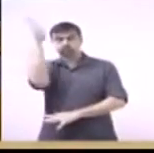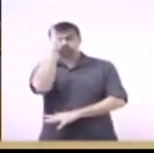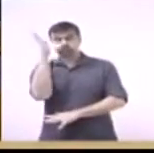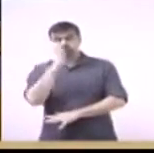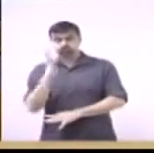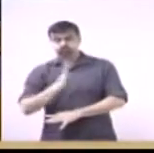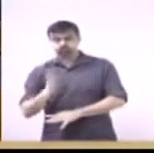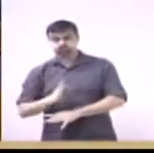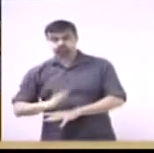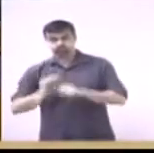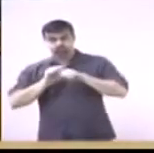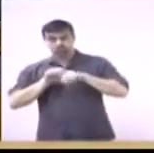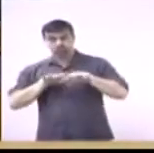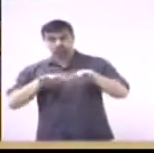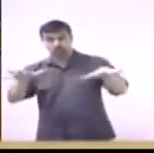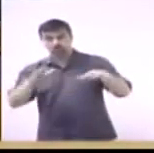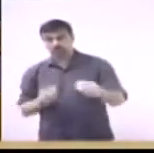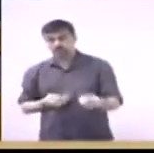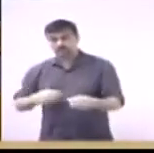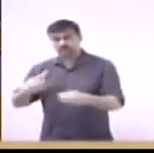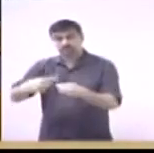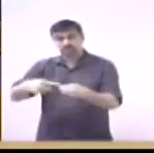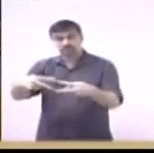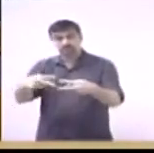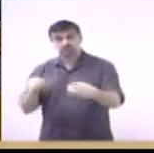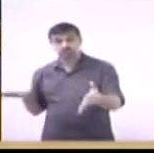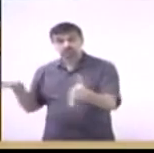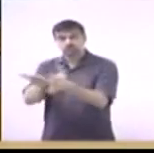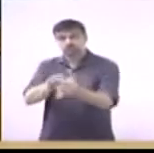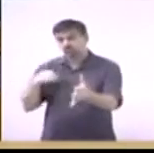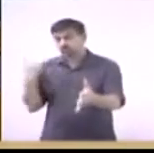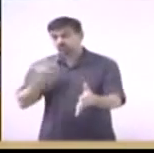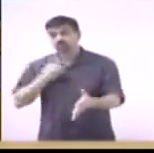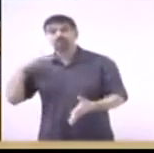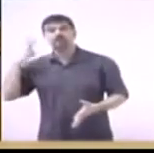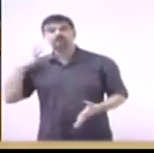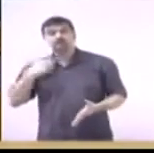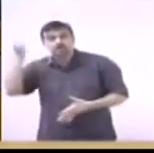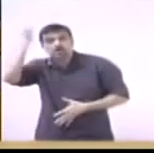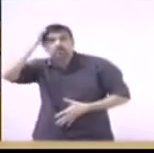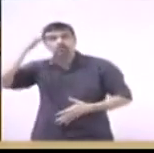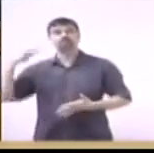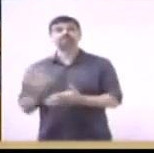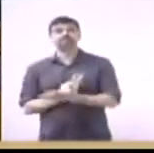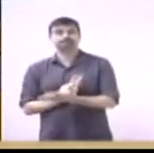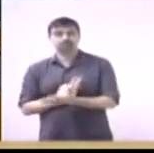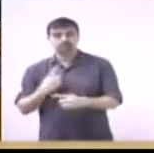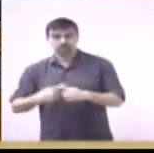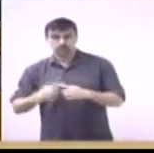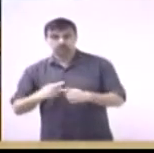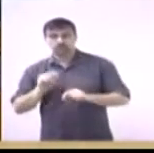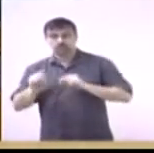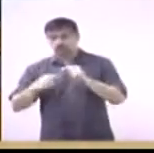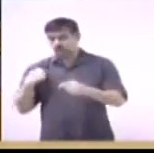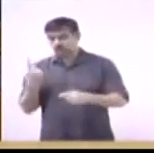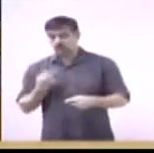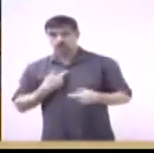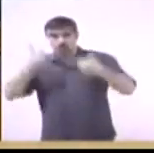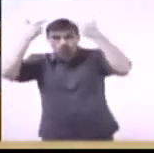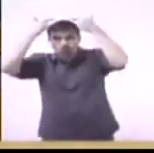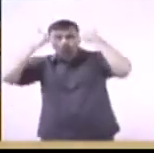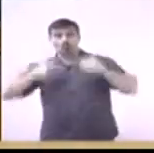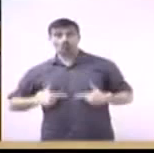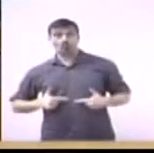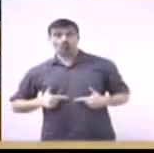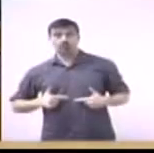proporção que teve e chega no município, fomos nós que ficamos expostos por uma situação da qual nós não demos